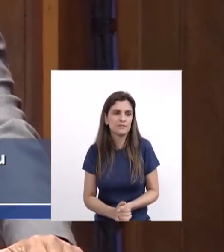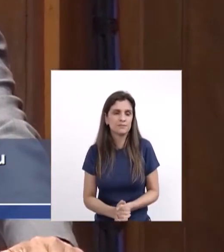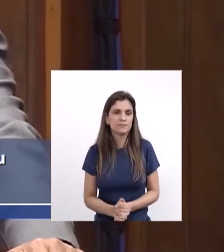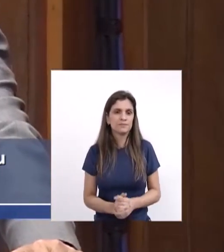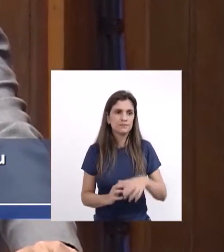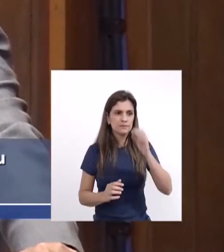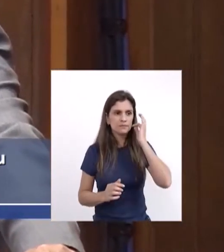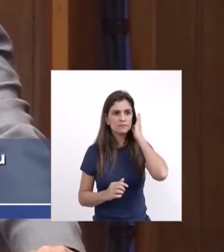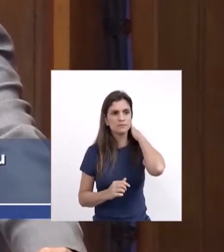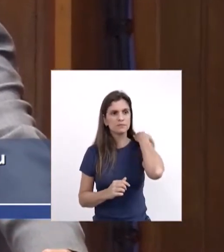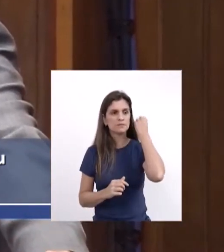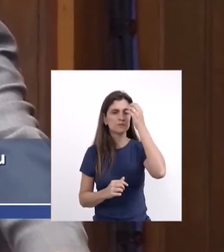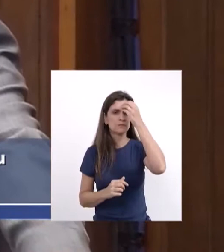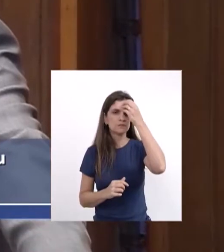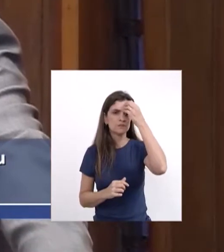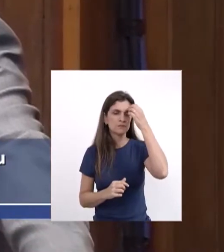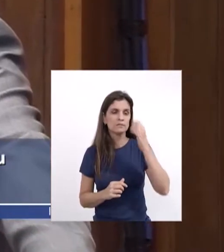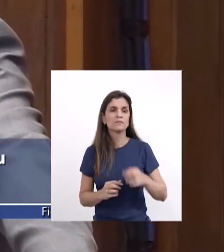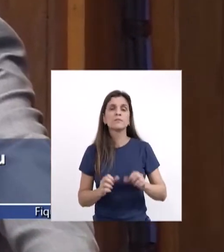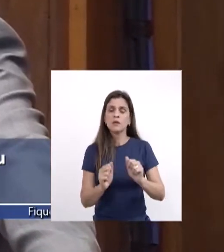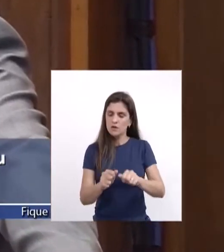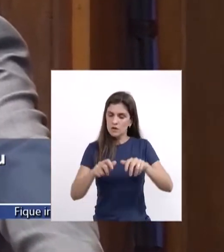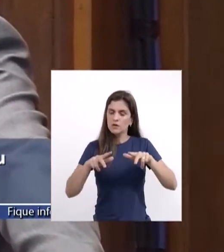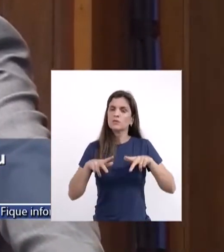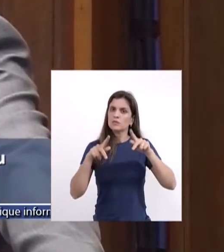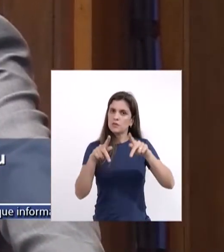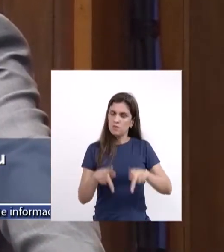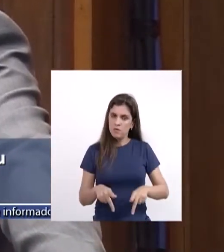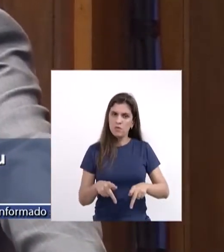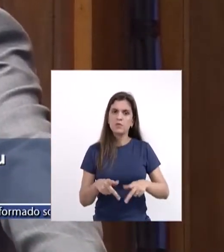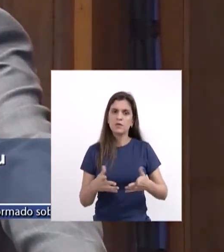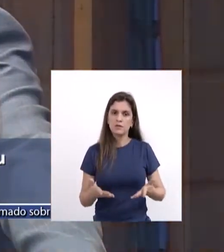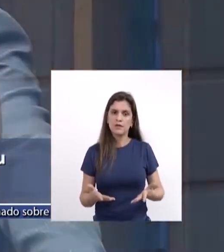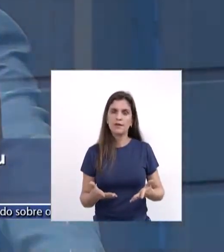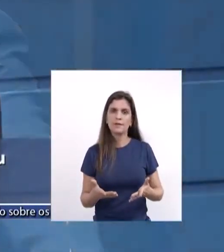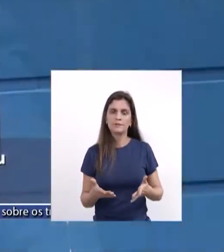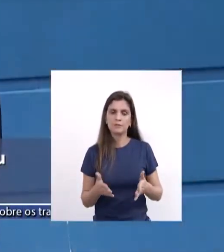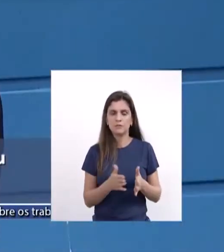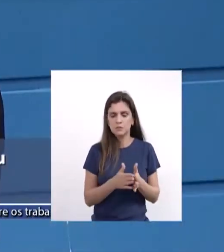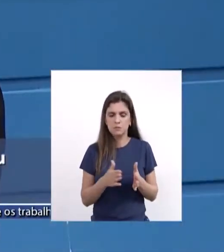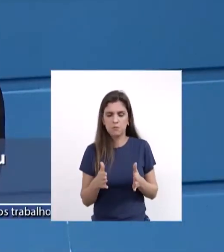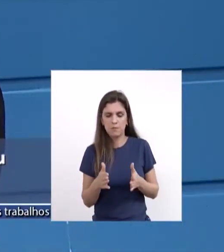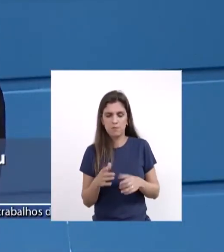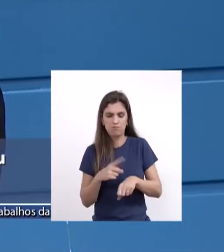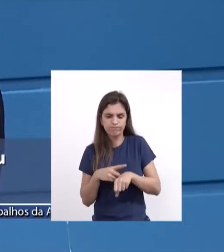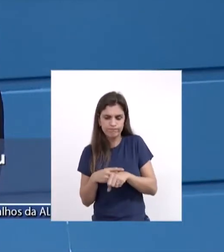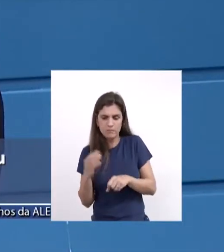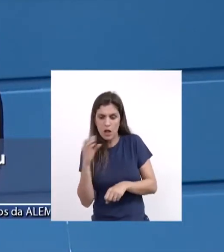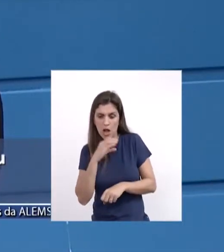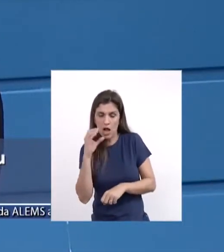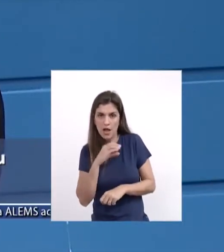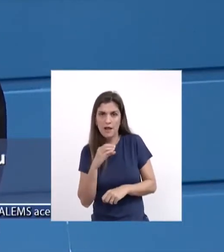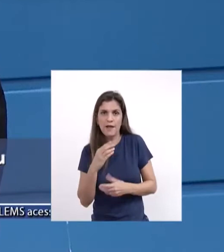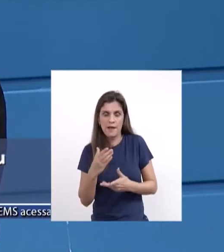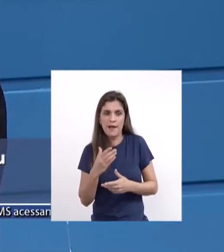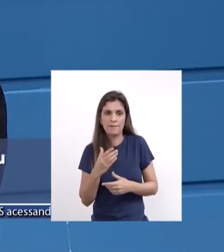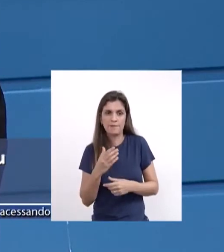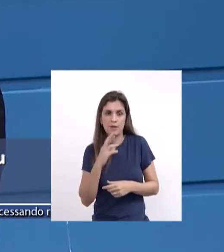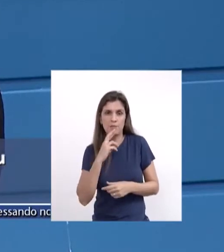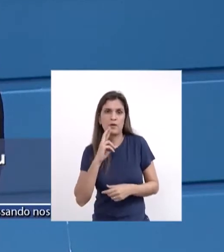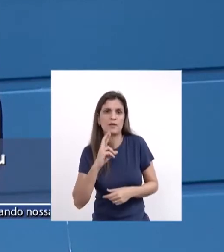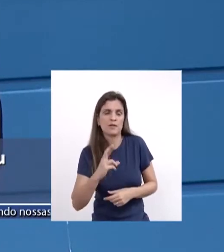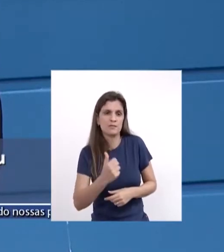fez audiência pública junto com o deputado Paulo Correia, e eu espero que, num espaço curto de tempo, nós tenhamos aí uma resposta positiva e